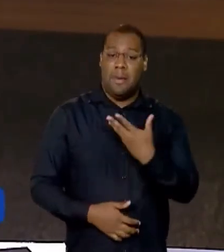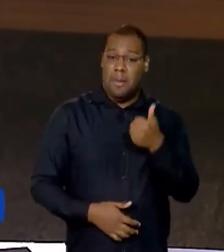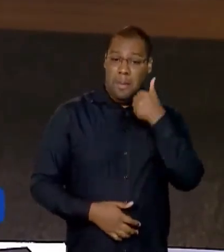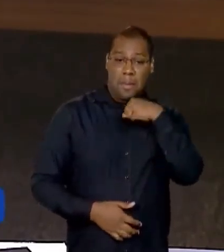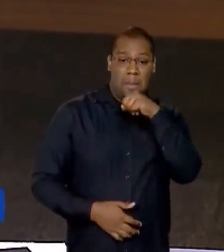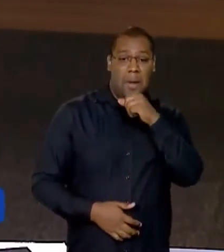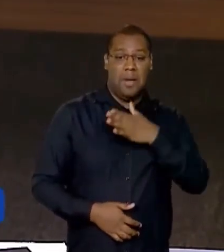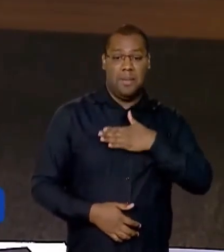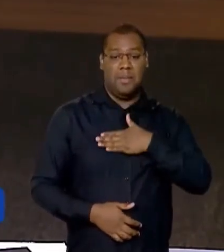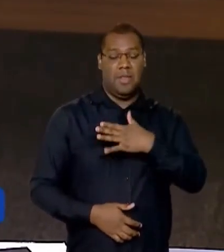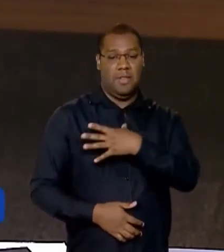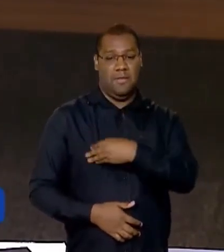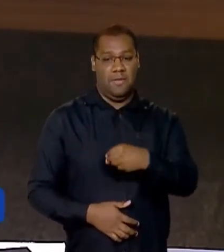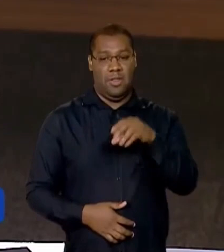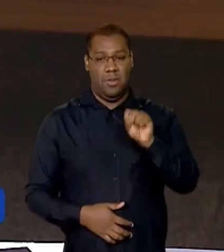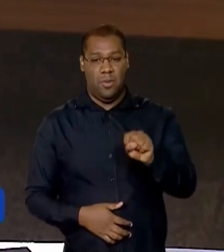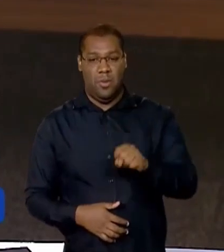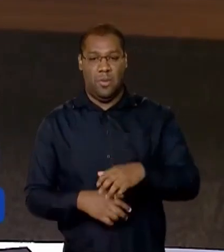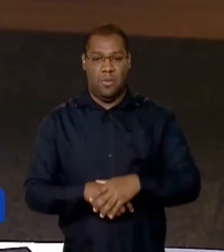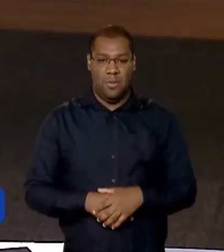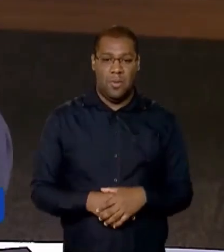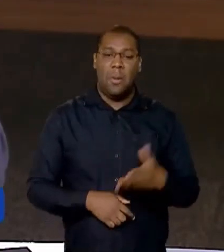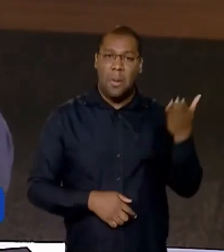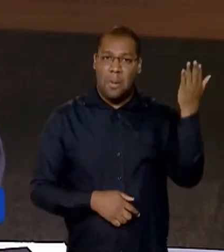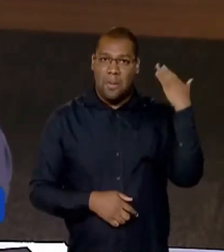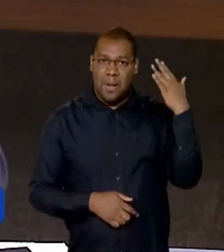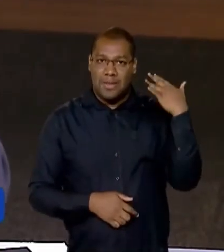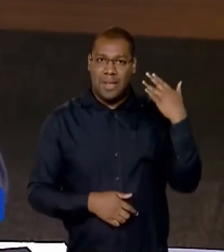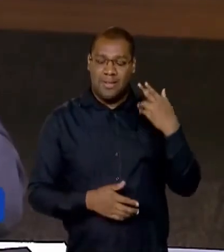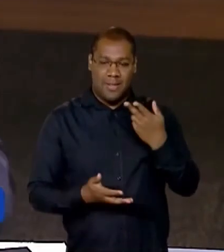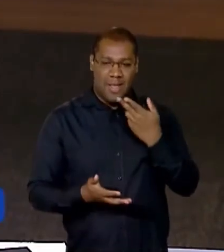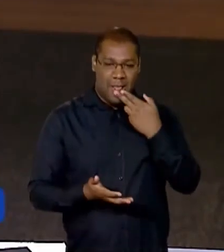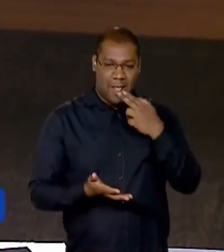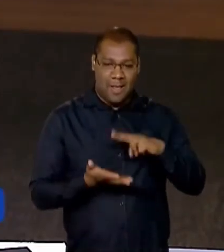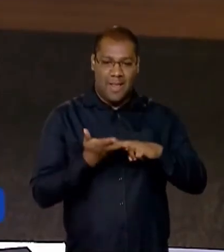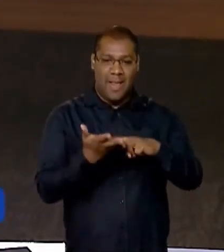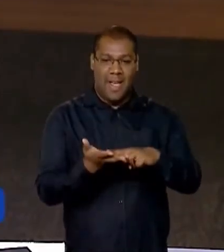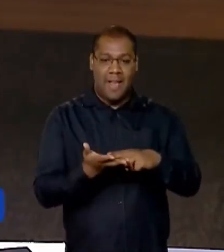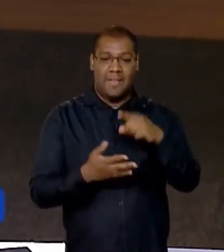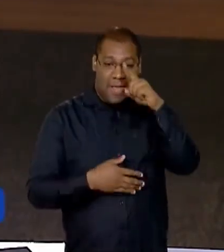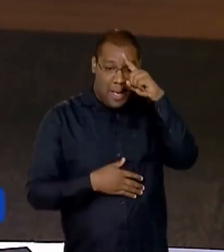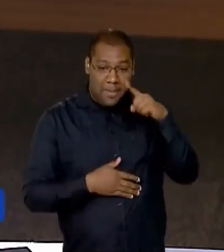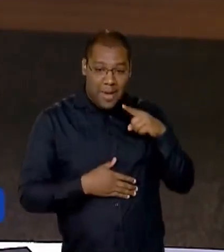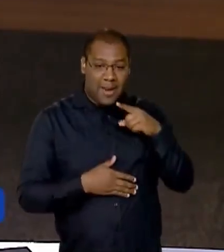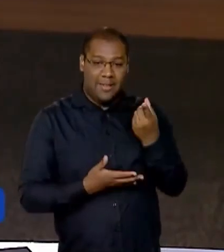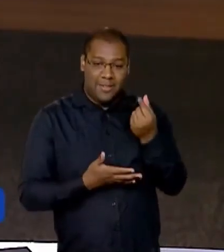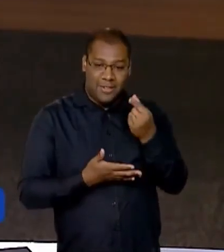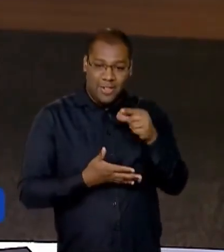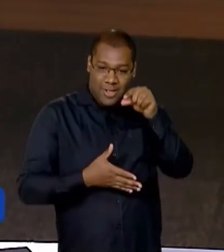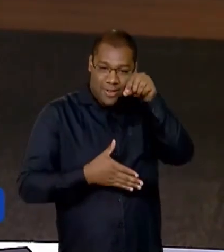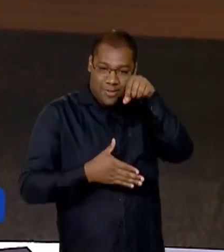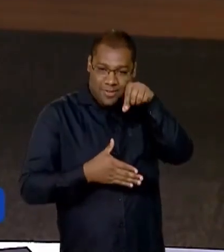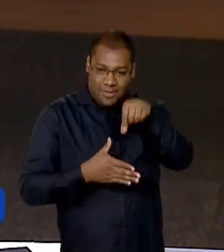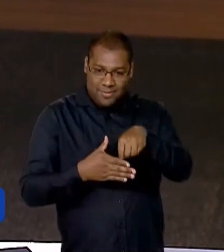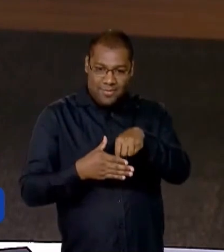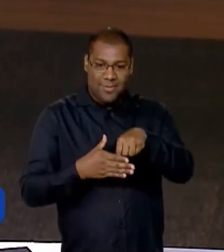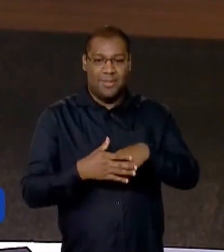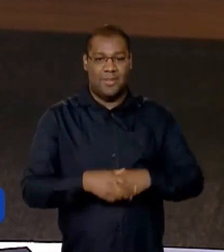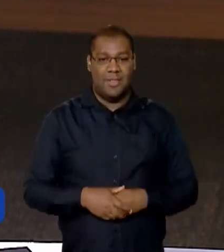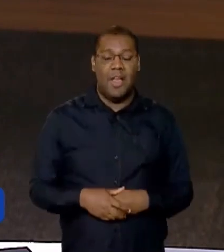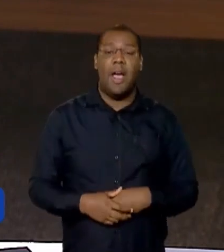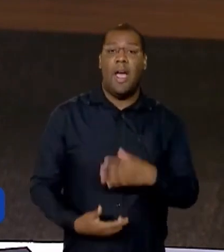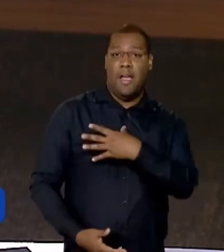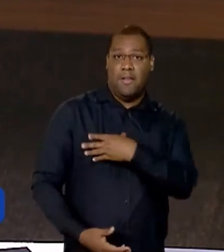do mês naquele tempo a gente receb um envelope amarela com dinheirinho lá dentro todos os oito filhos chegavam e